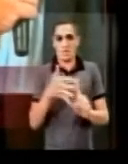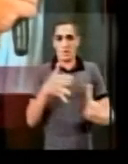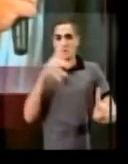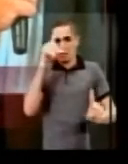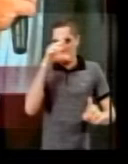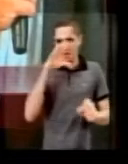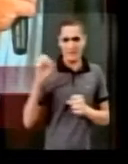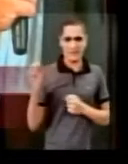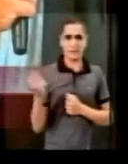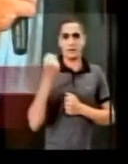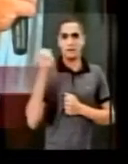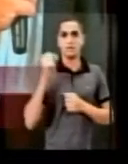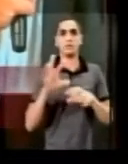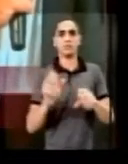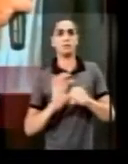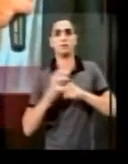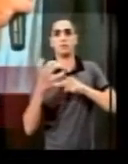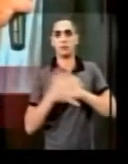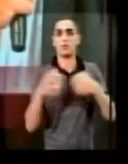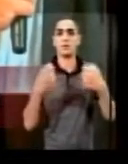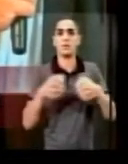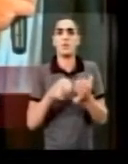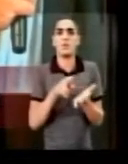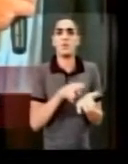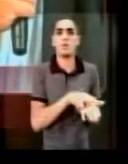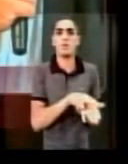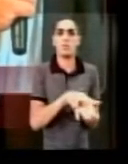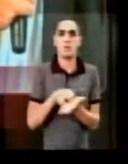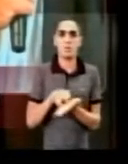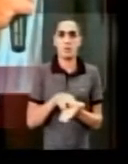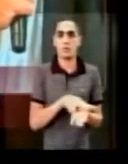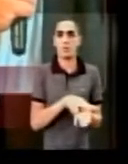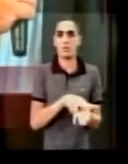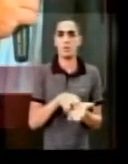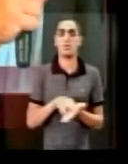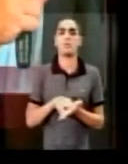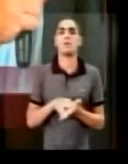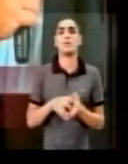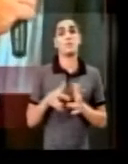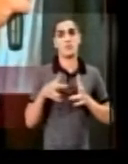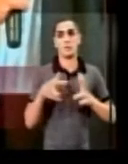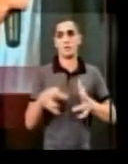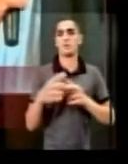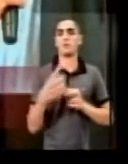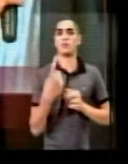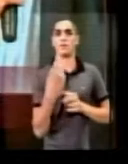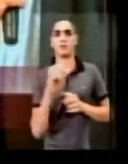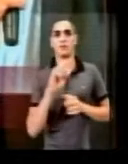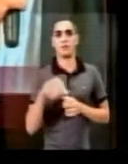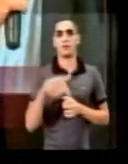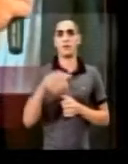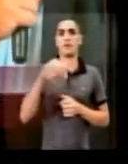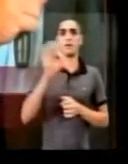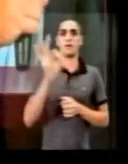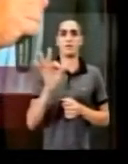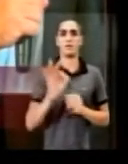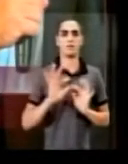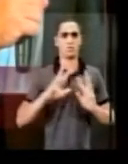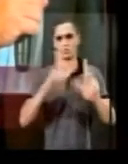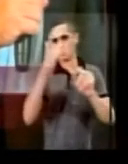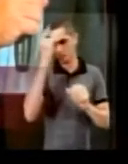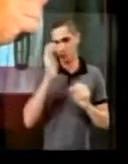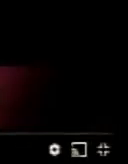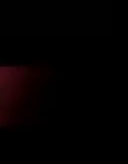da doença que necessita de internações, o que corresponde a 10,7% dos